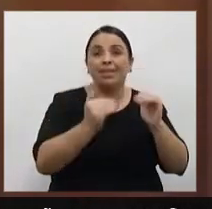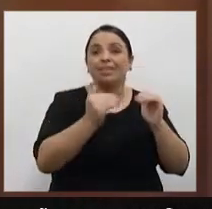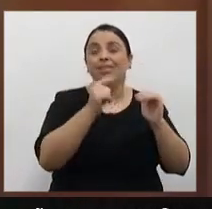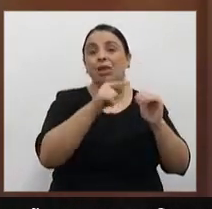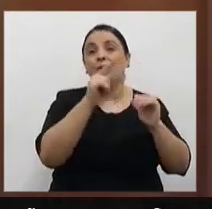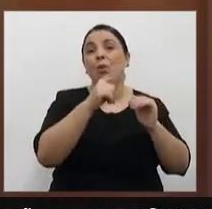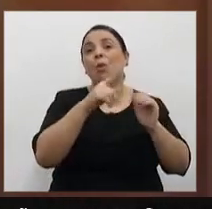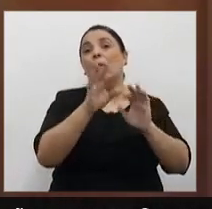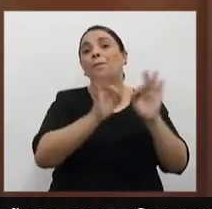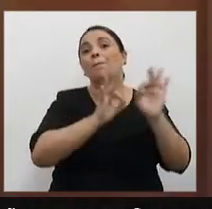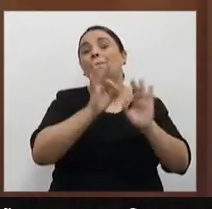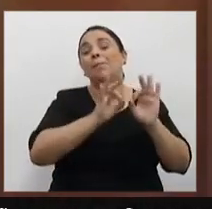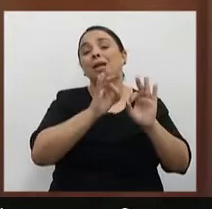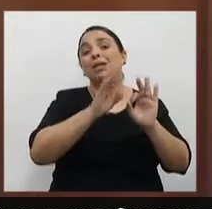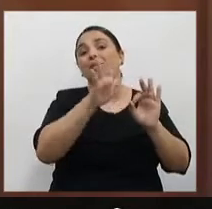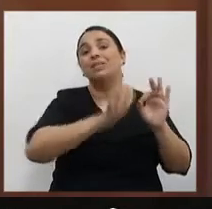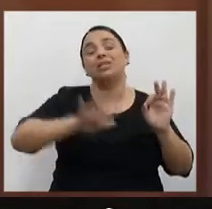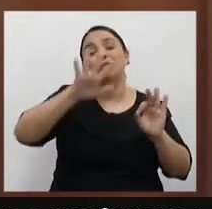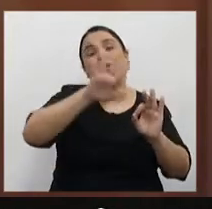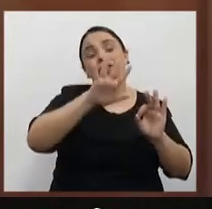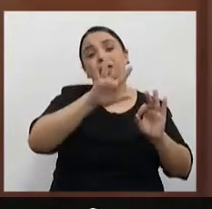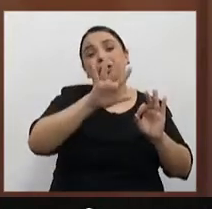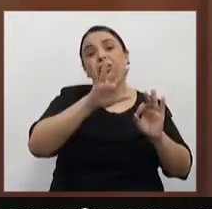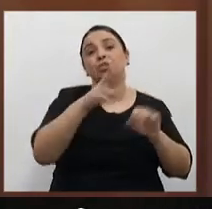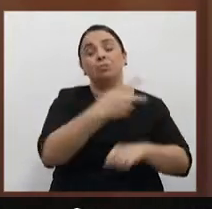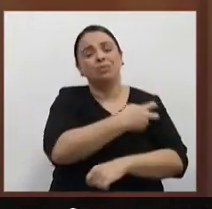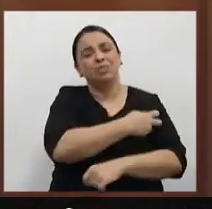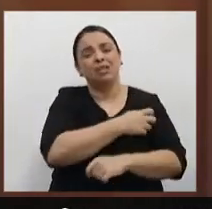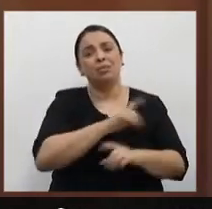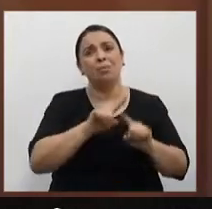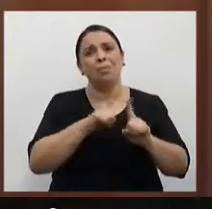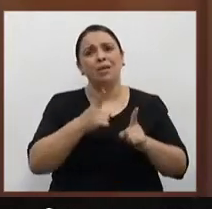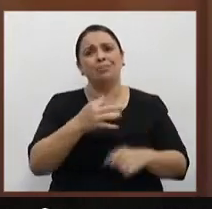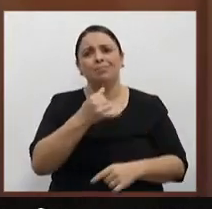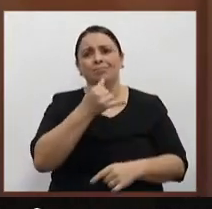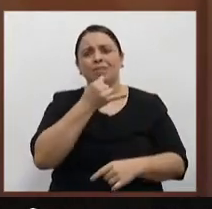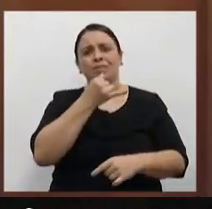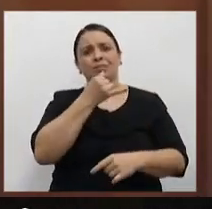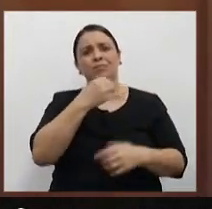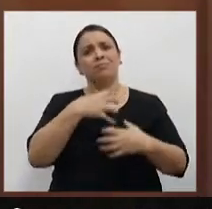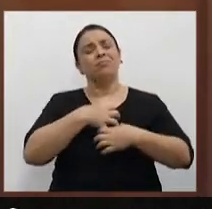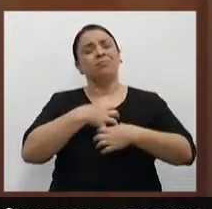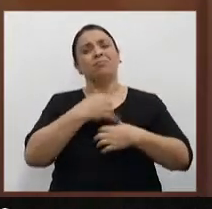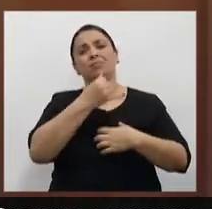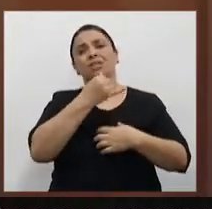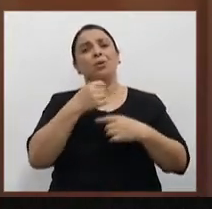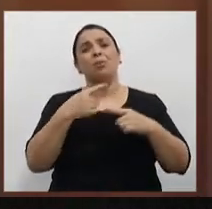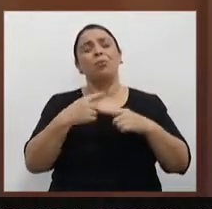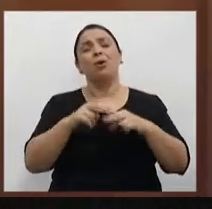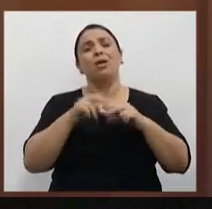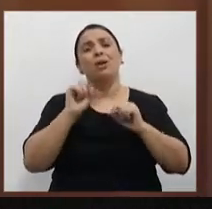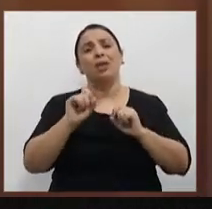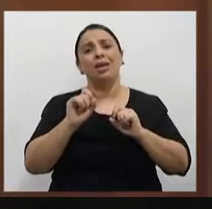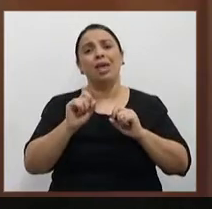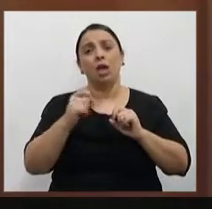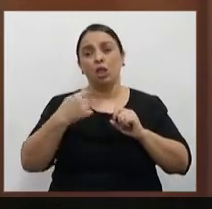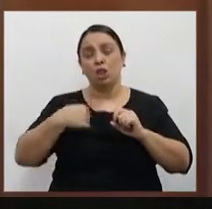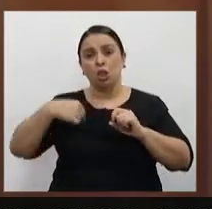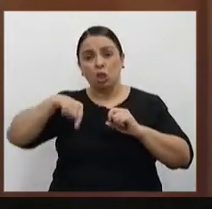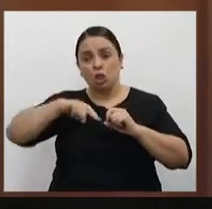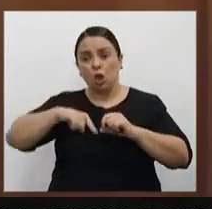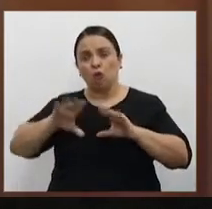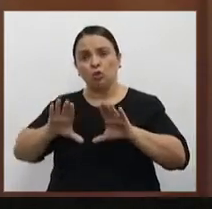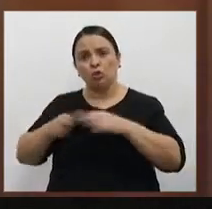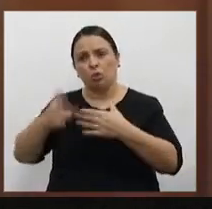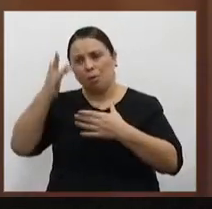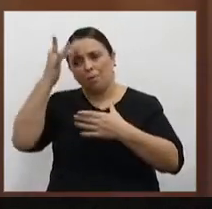não fomos ouvidos. Em algum minuto, né, desse planejamento, nós não fomos ouvidos para saber como